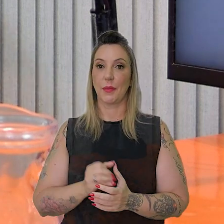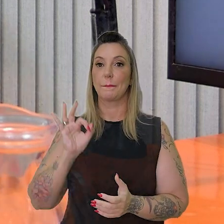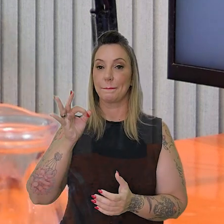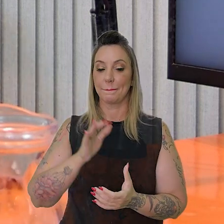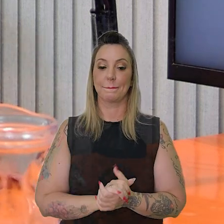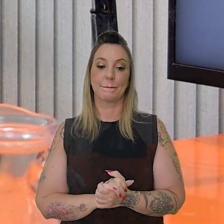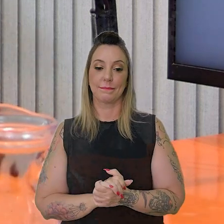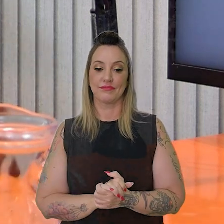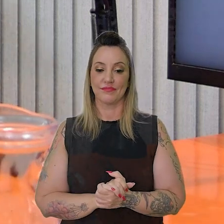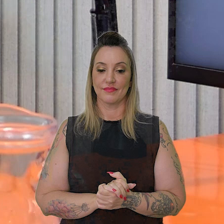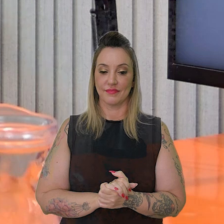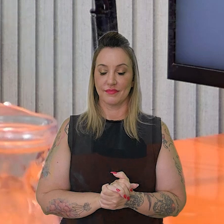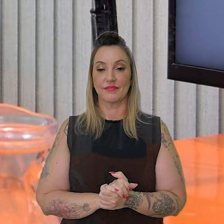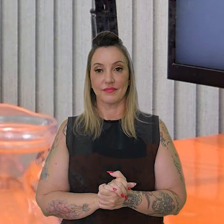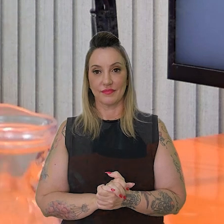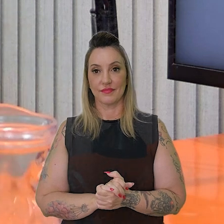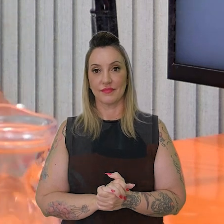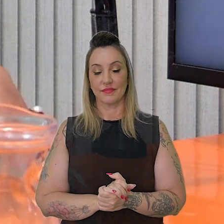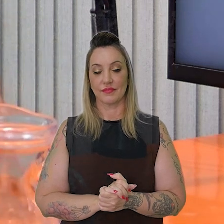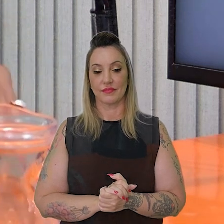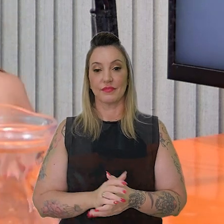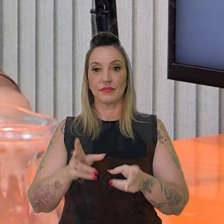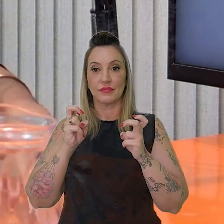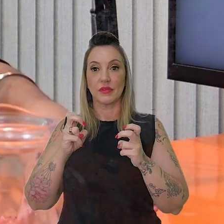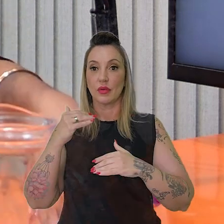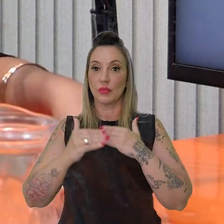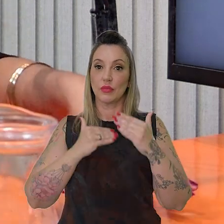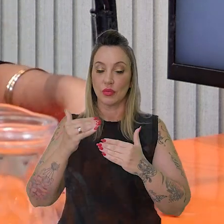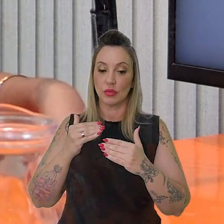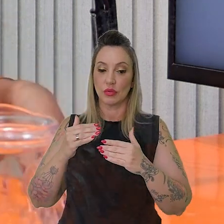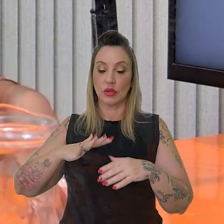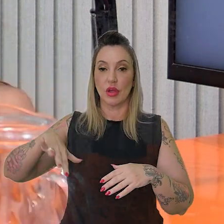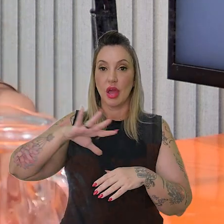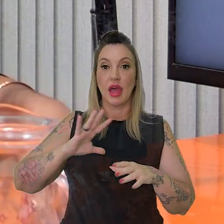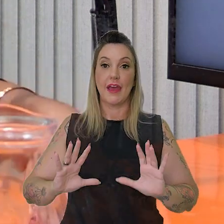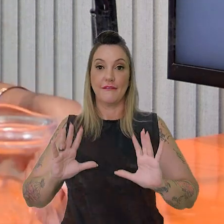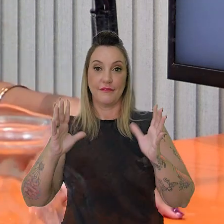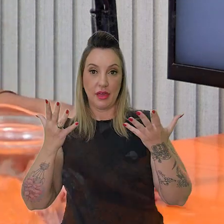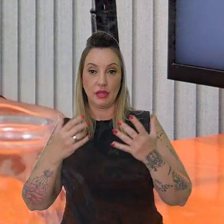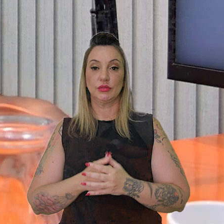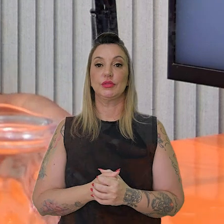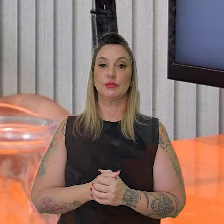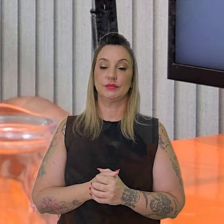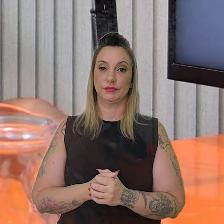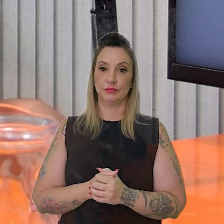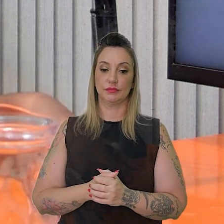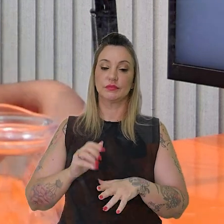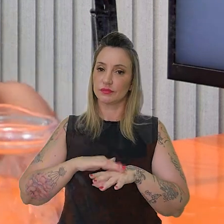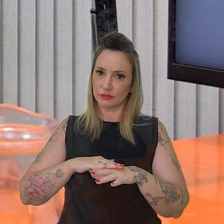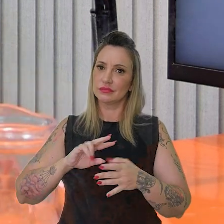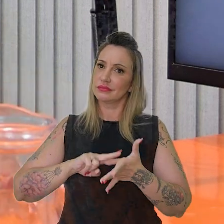exclusividade ó aham exclusividade verem todo o processo da cobertura do evento também